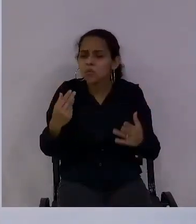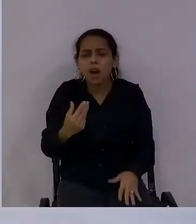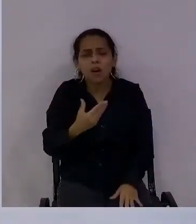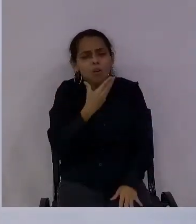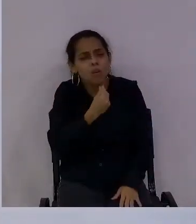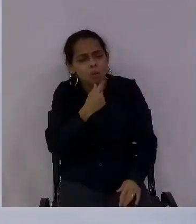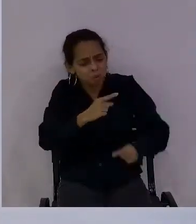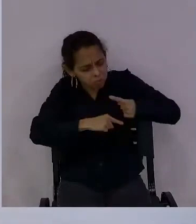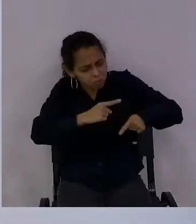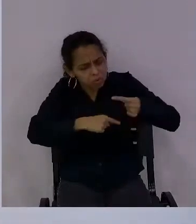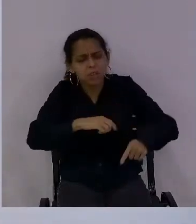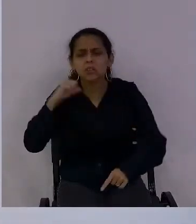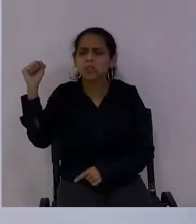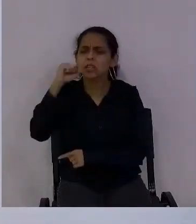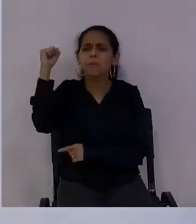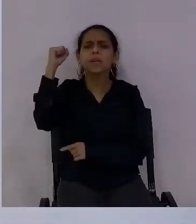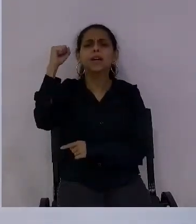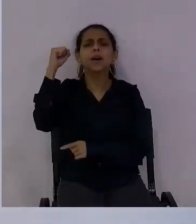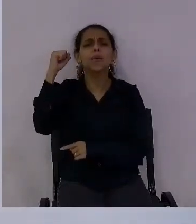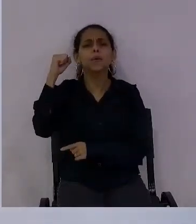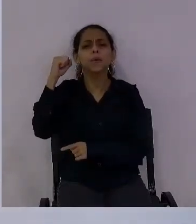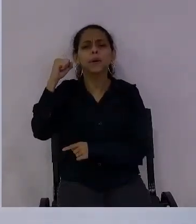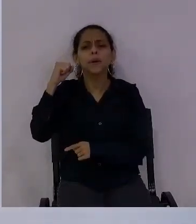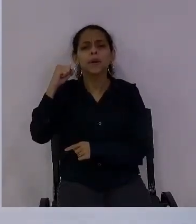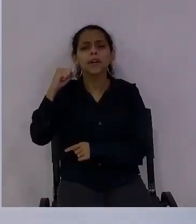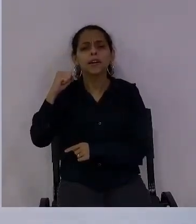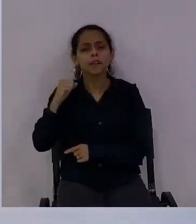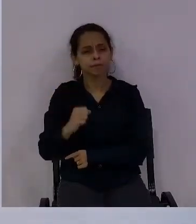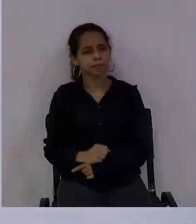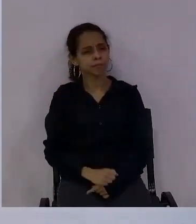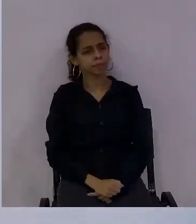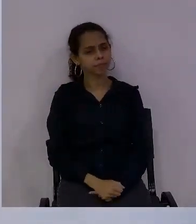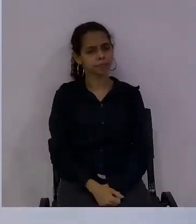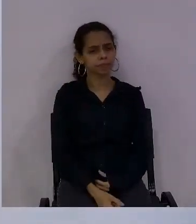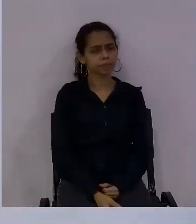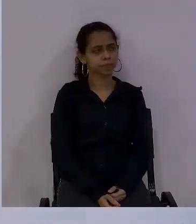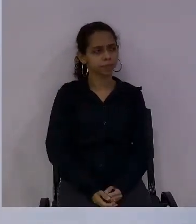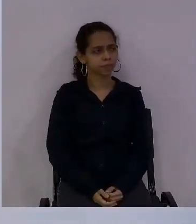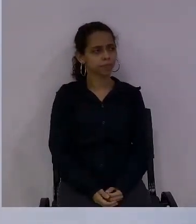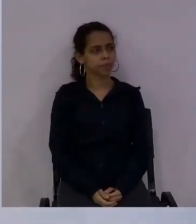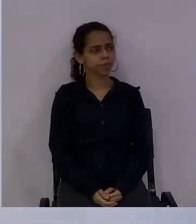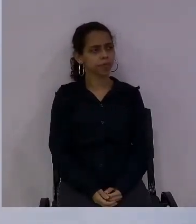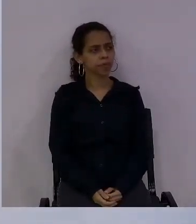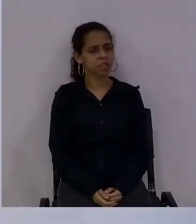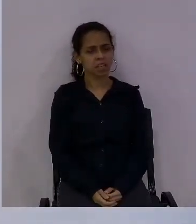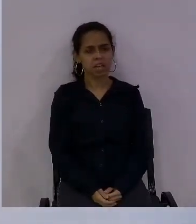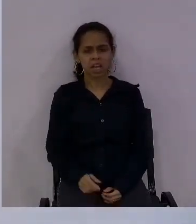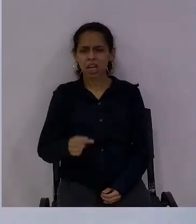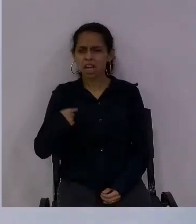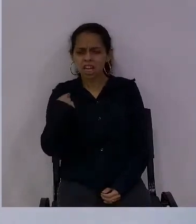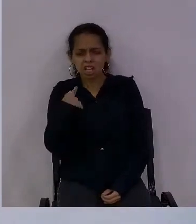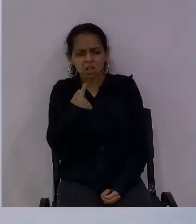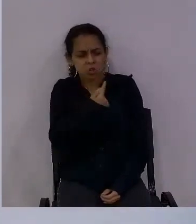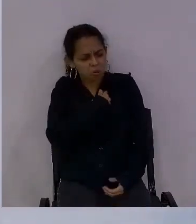descendente de Abraão, está apto a nos representar. É como se nós imaginássemos então